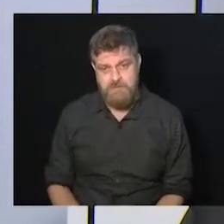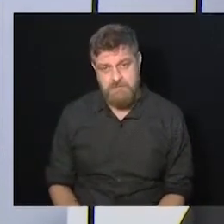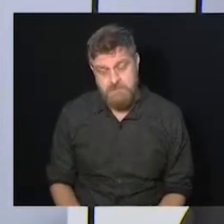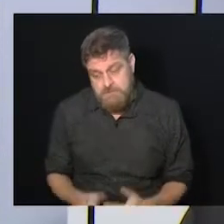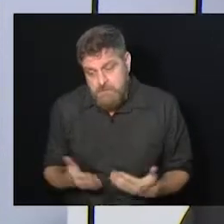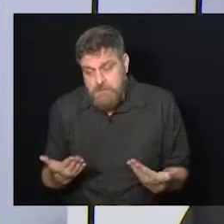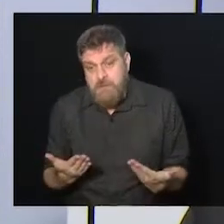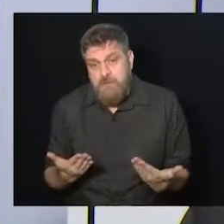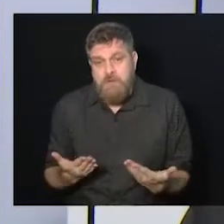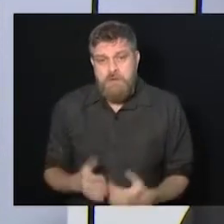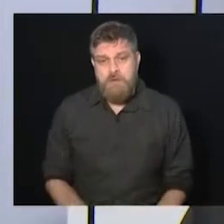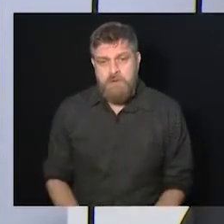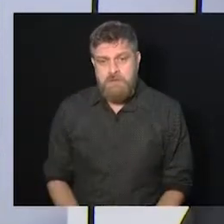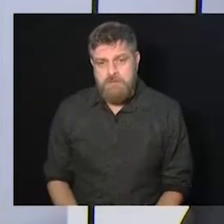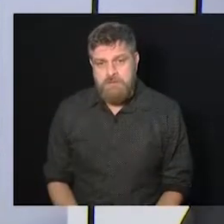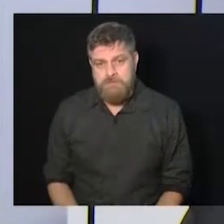Então, quer dizer, você